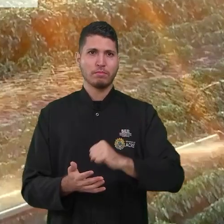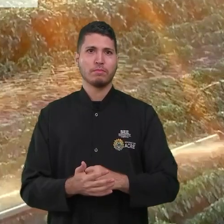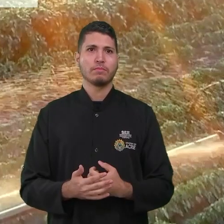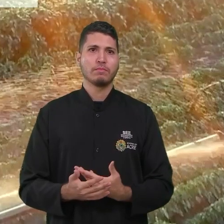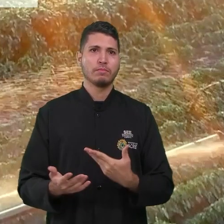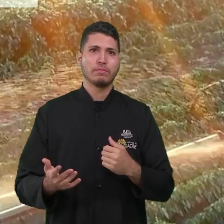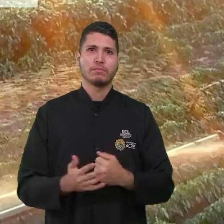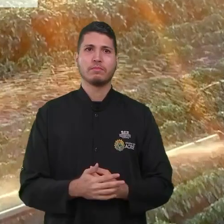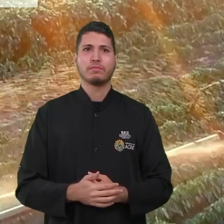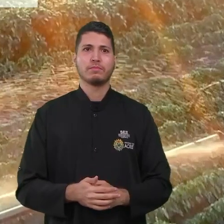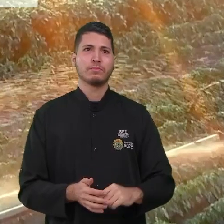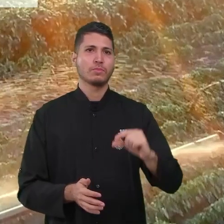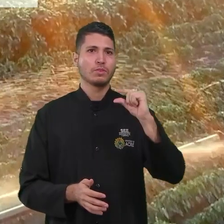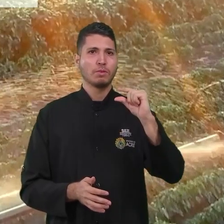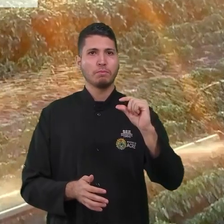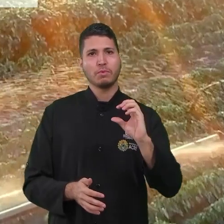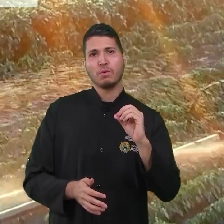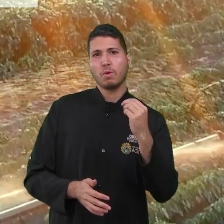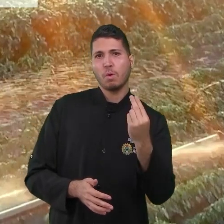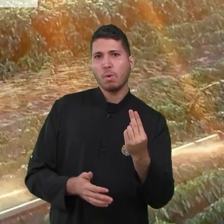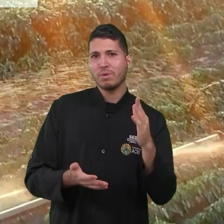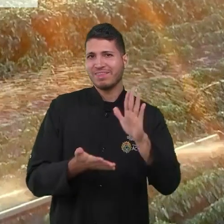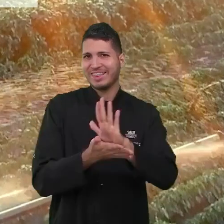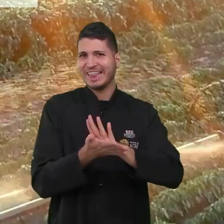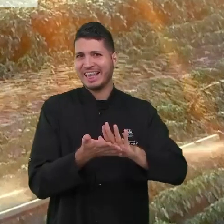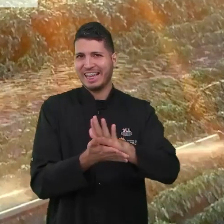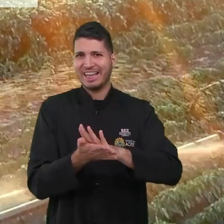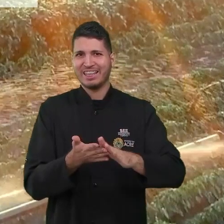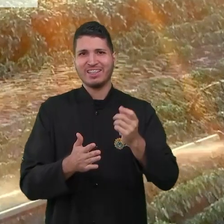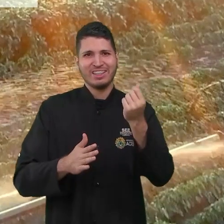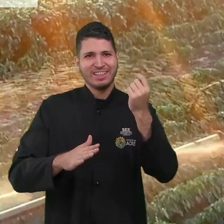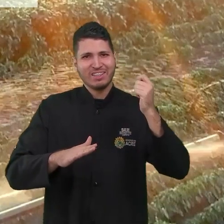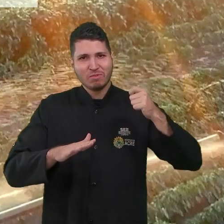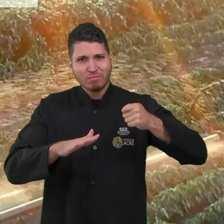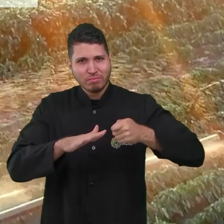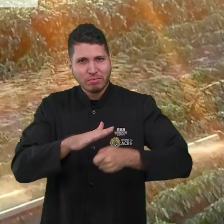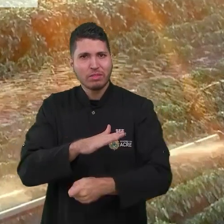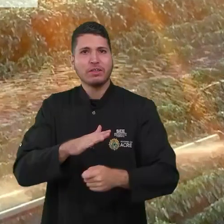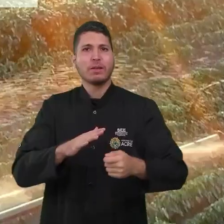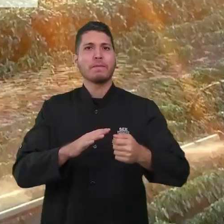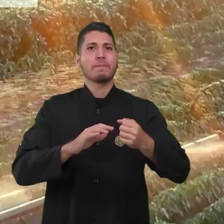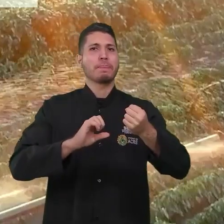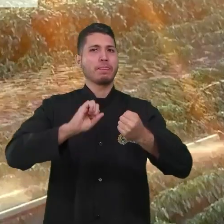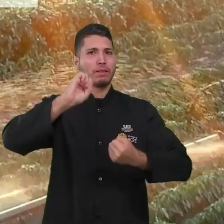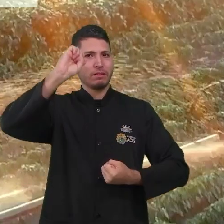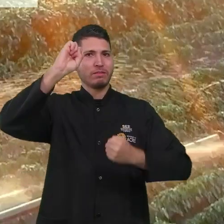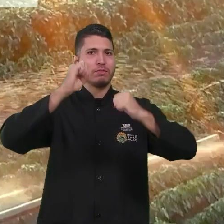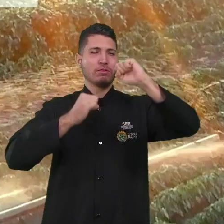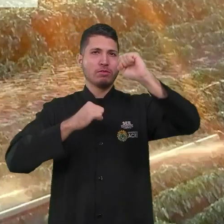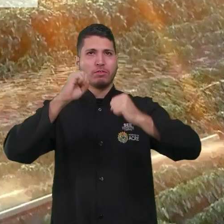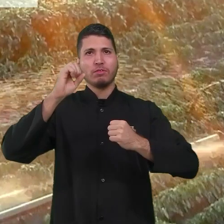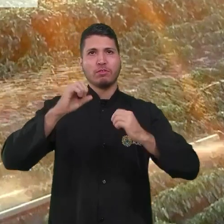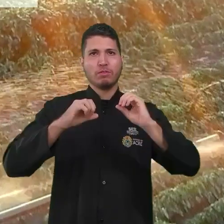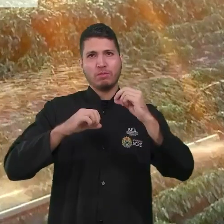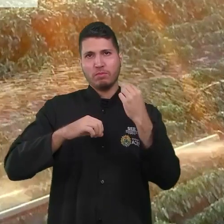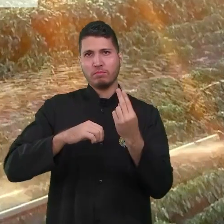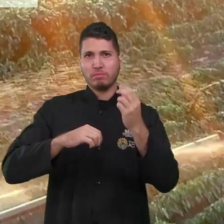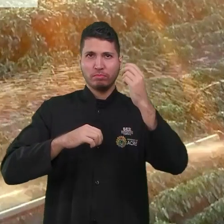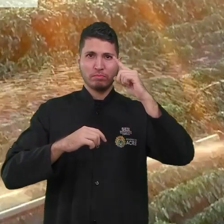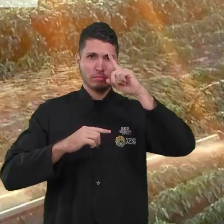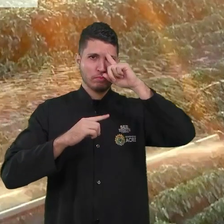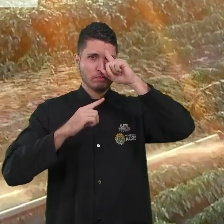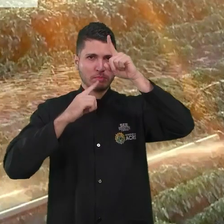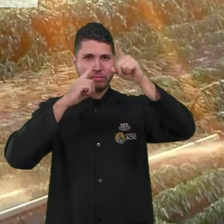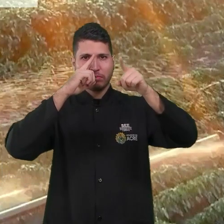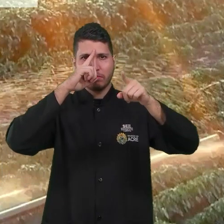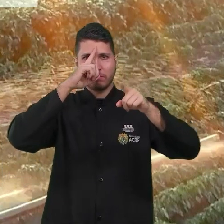nenhum investimento em industrialização ou até mesmo inovação. Esses